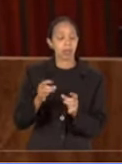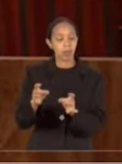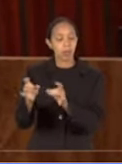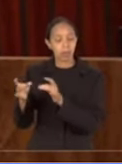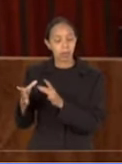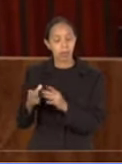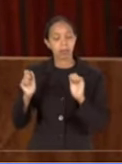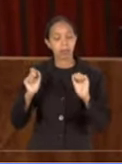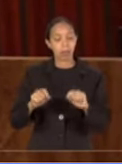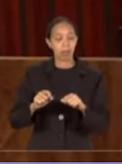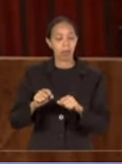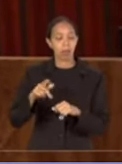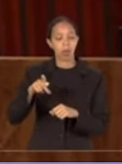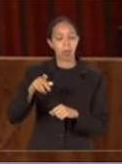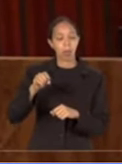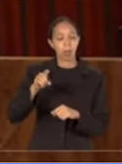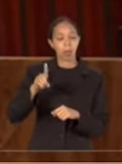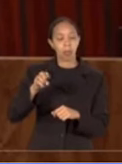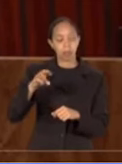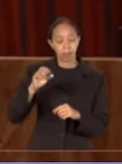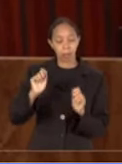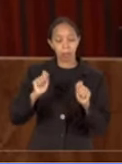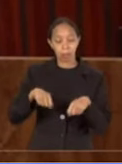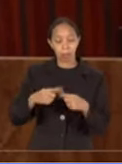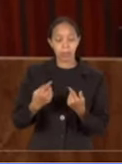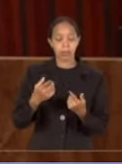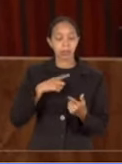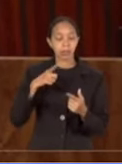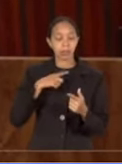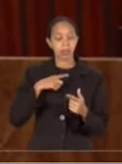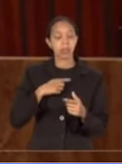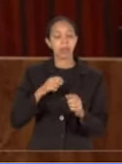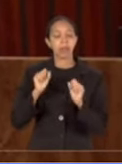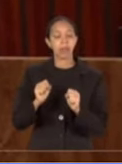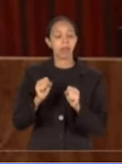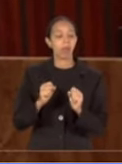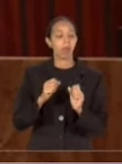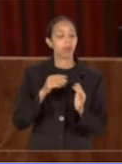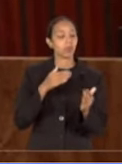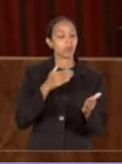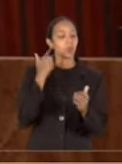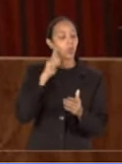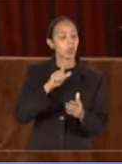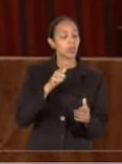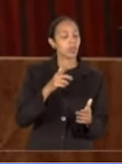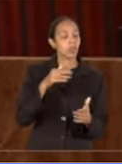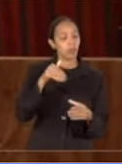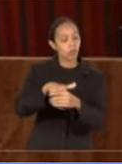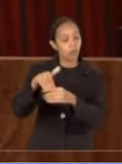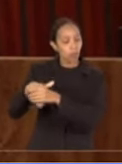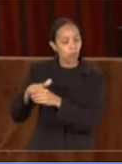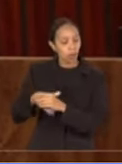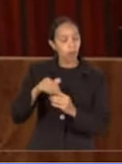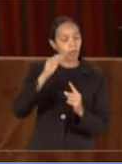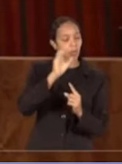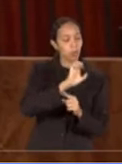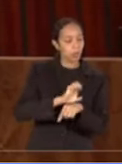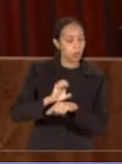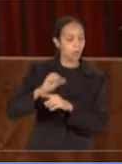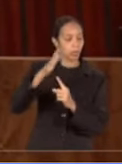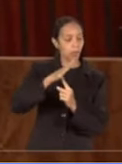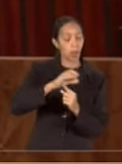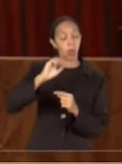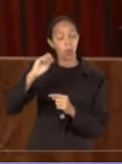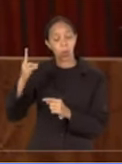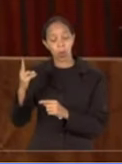pelo Podemos tiveram potencialidade de atingir o eleitorado paranaense, ou mesmo se os gastos realizados pela União Brasil no